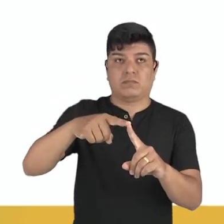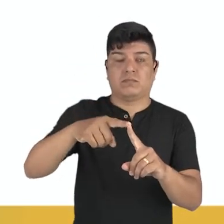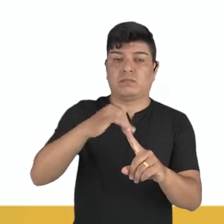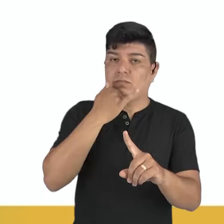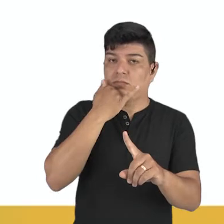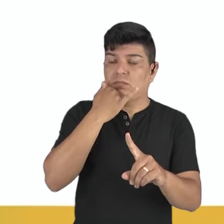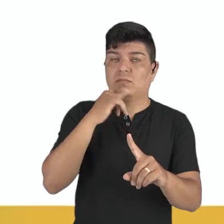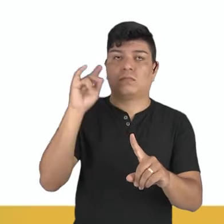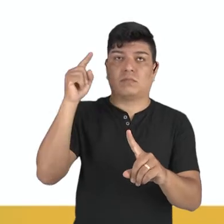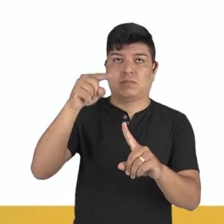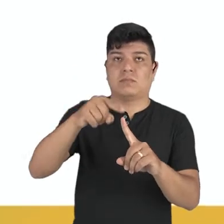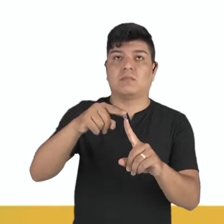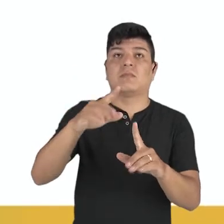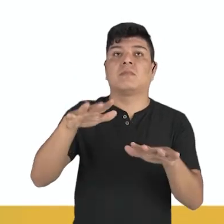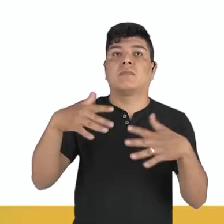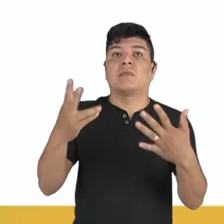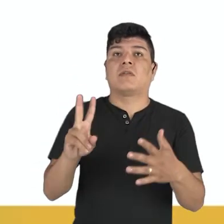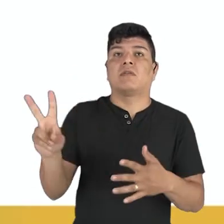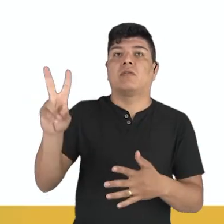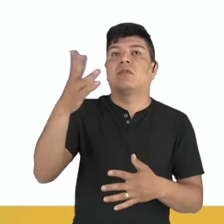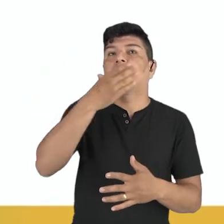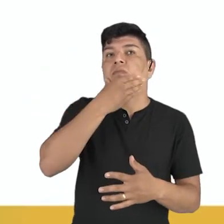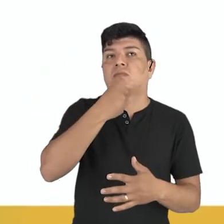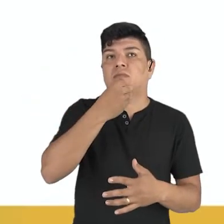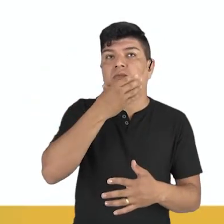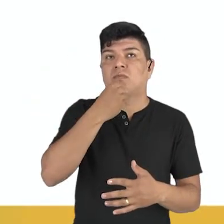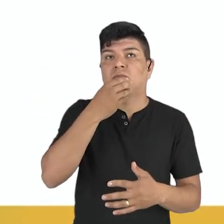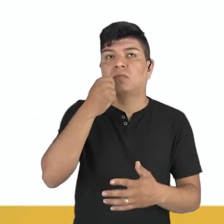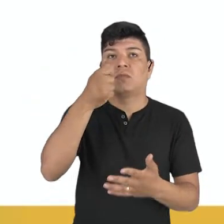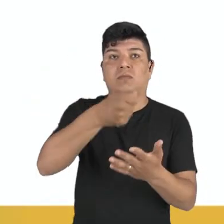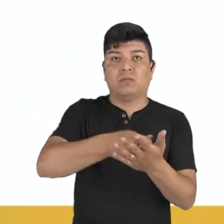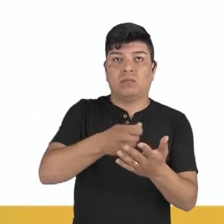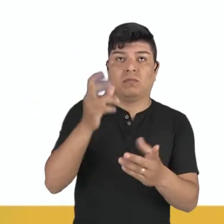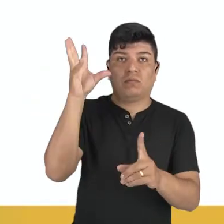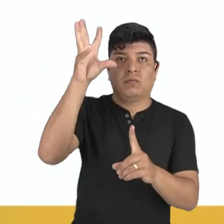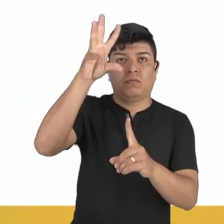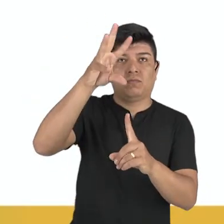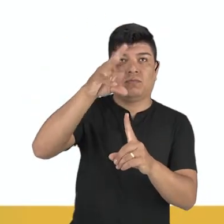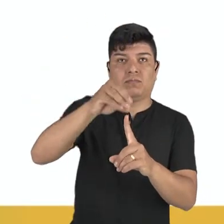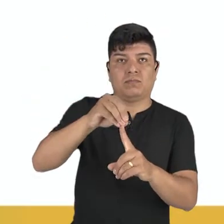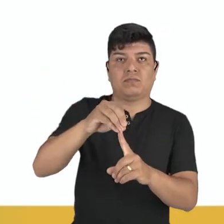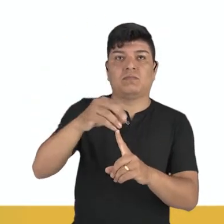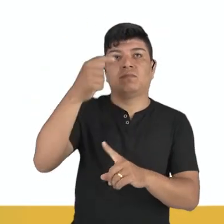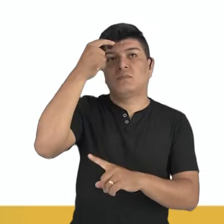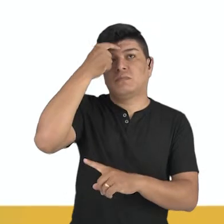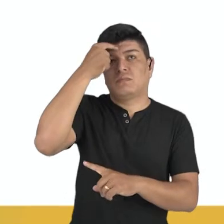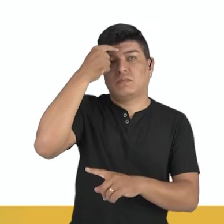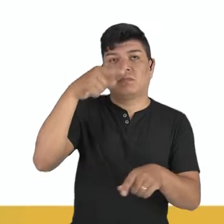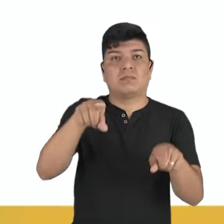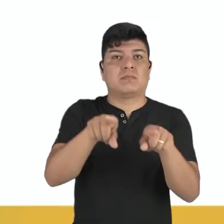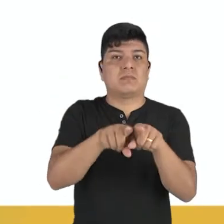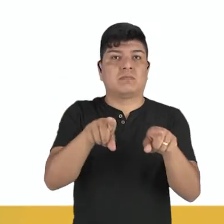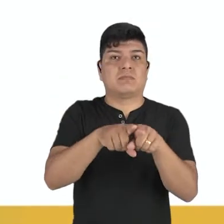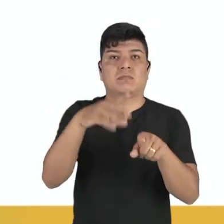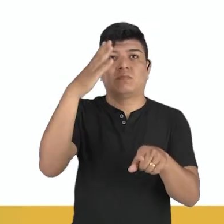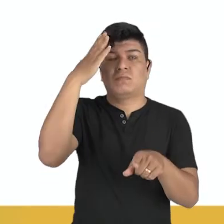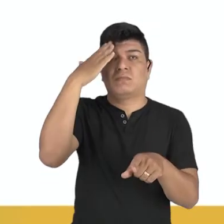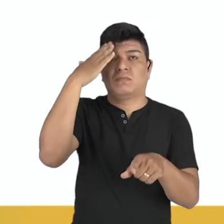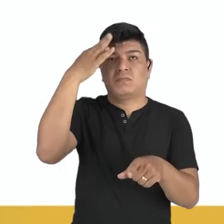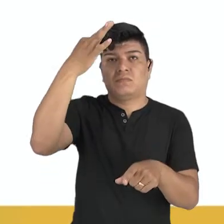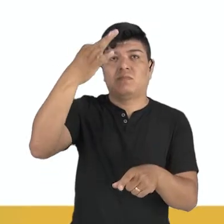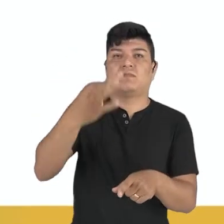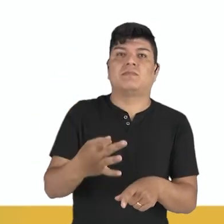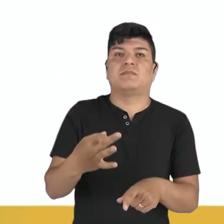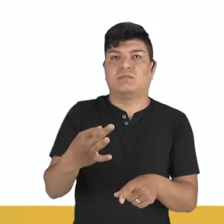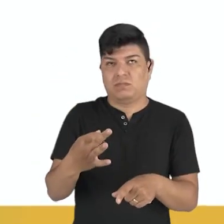desculpa são o que a valorização do homem o paganismo objetividade racionalismo saber